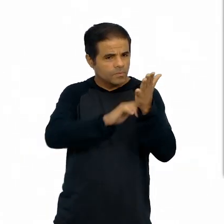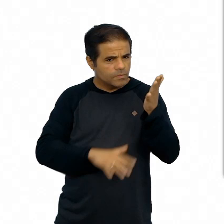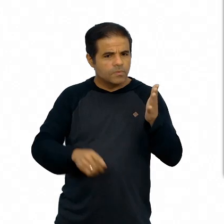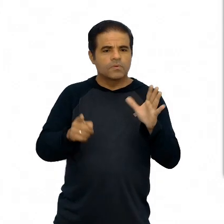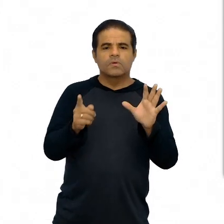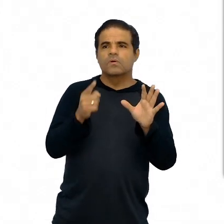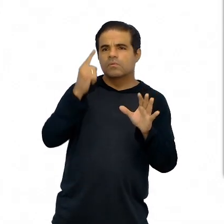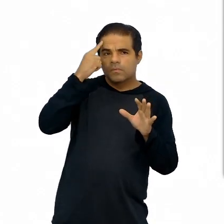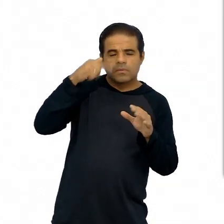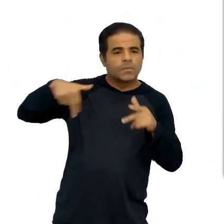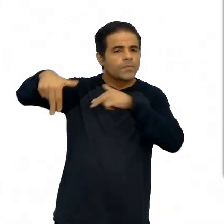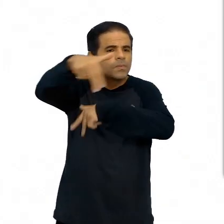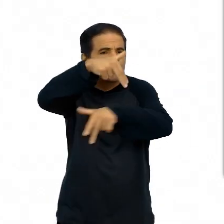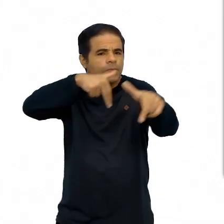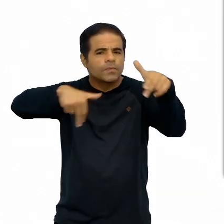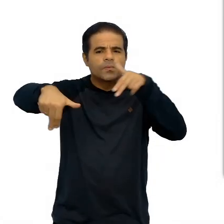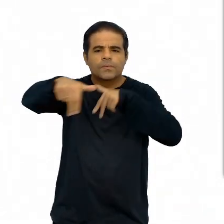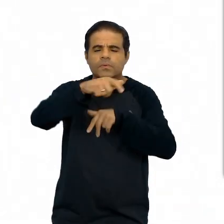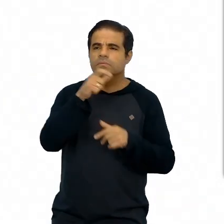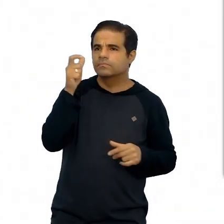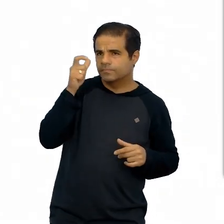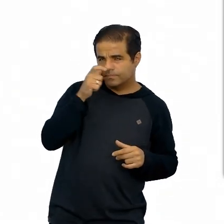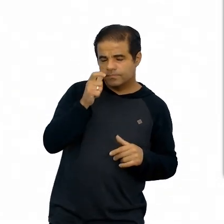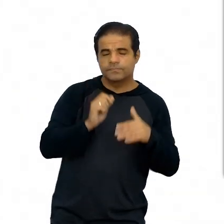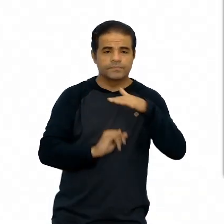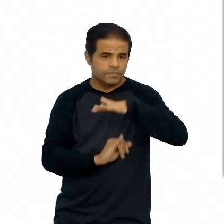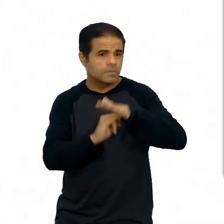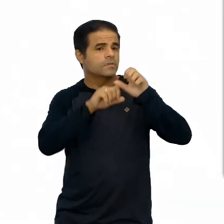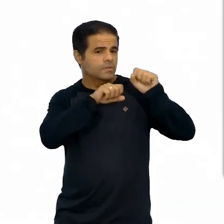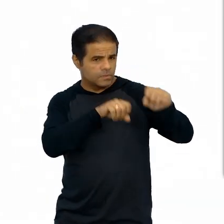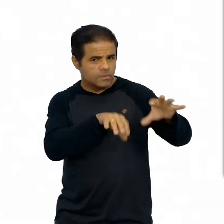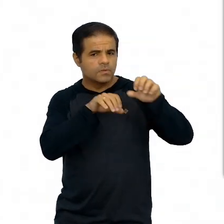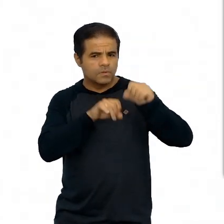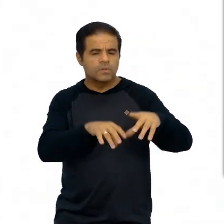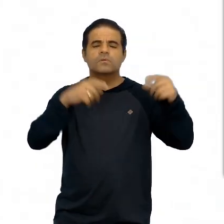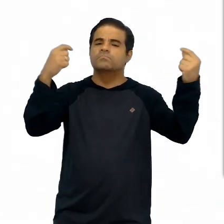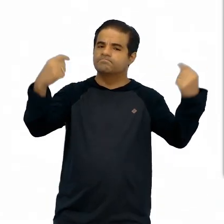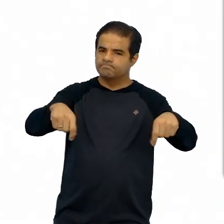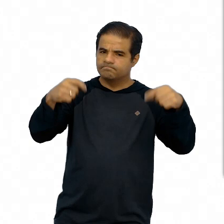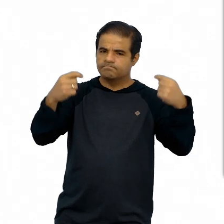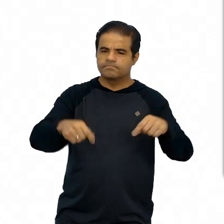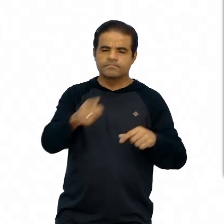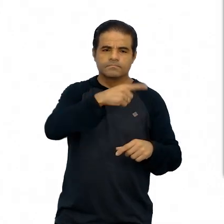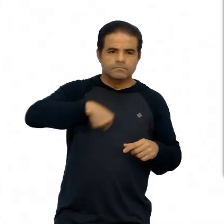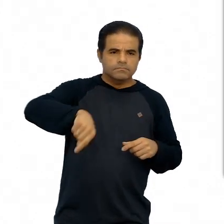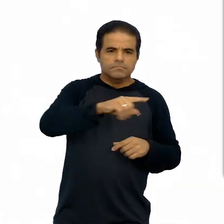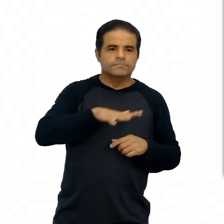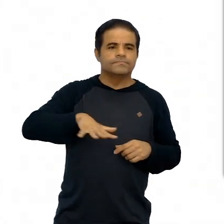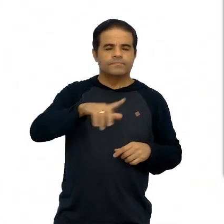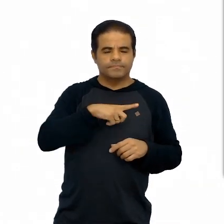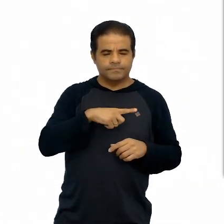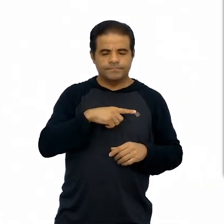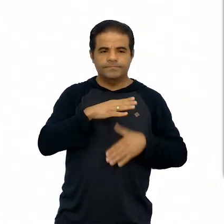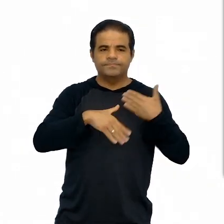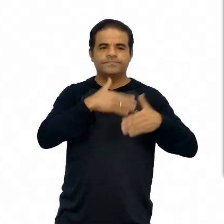circule pela sala, observando as discussões, e, se necessário, né, assinale, né,